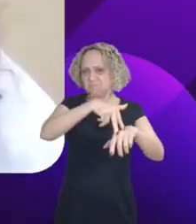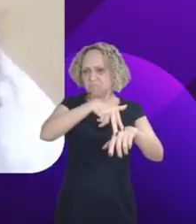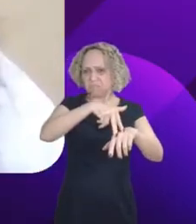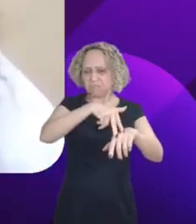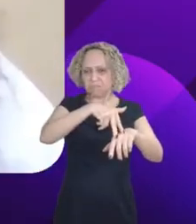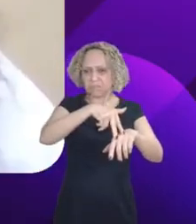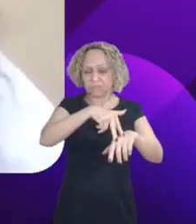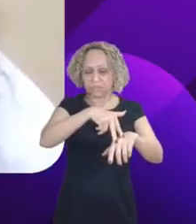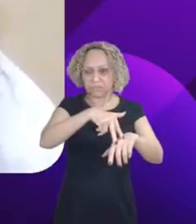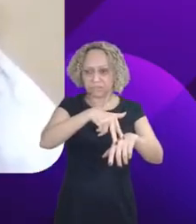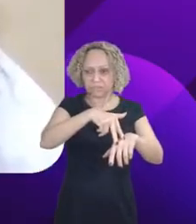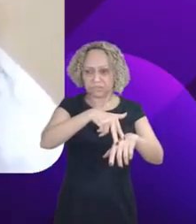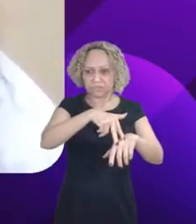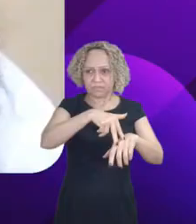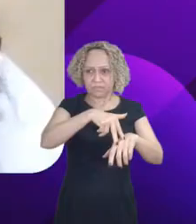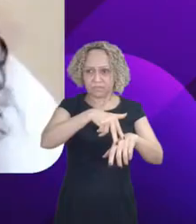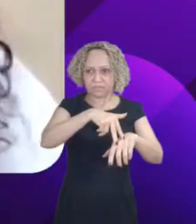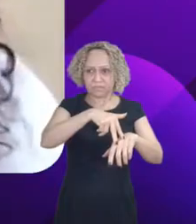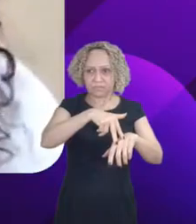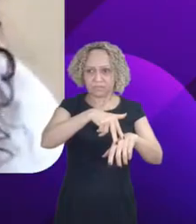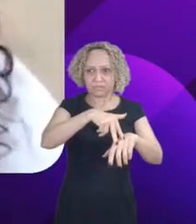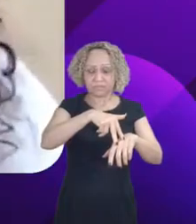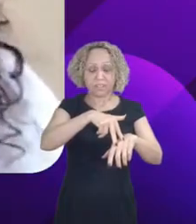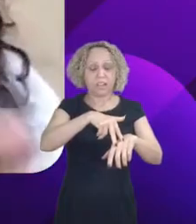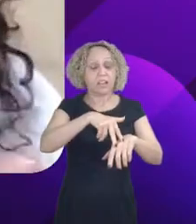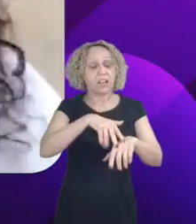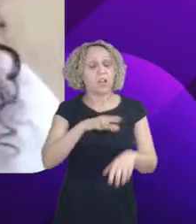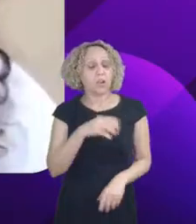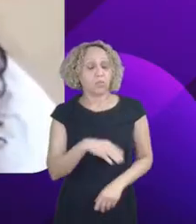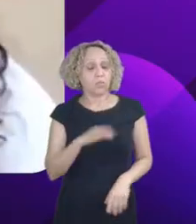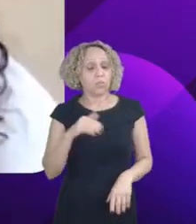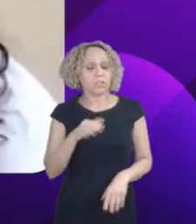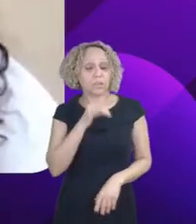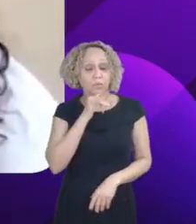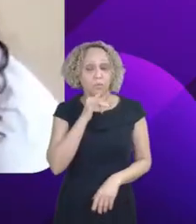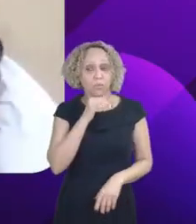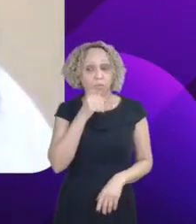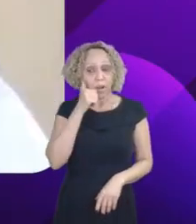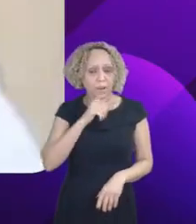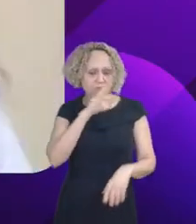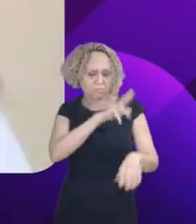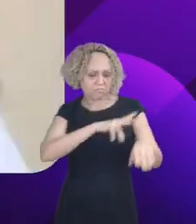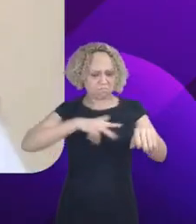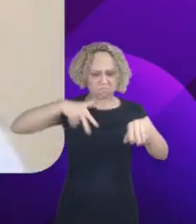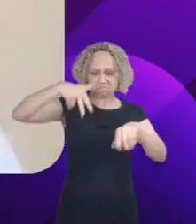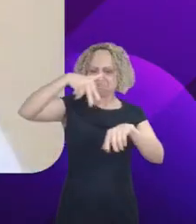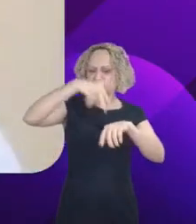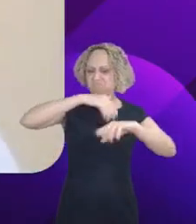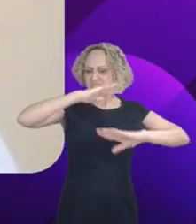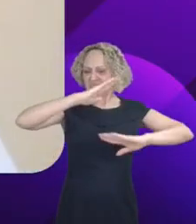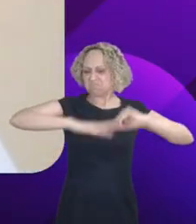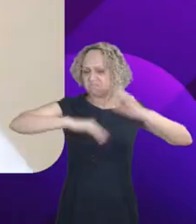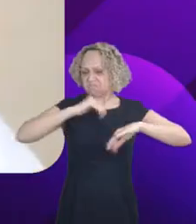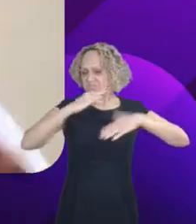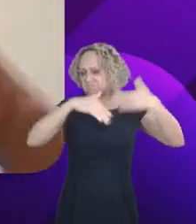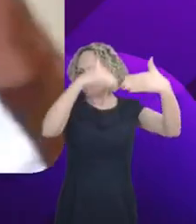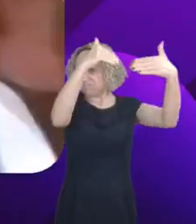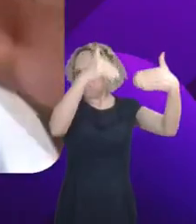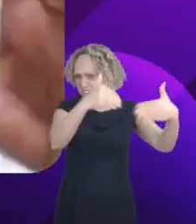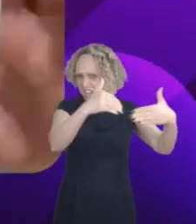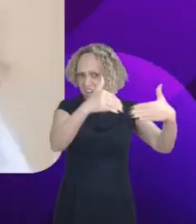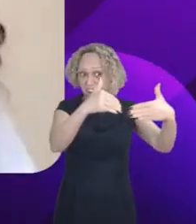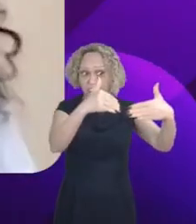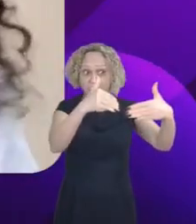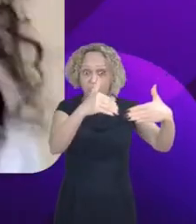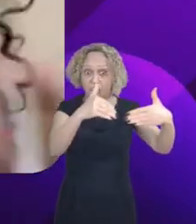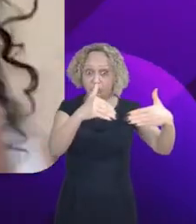momento, ela está tirando o brilho da outra. Ela vira um farol. Ela acende